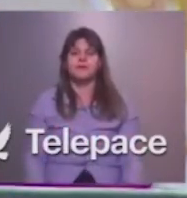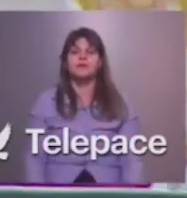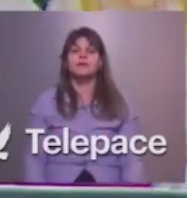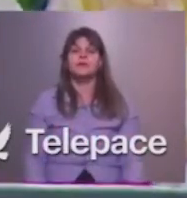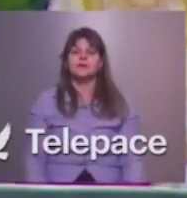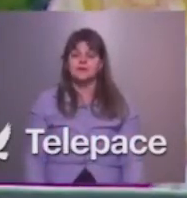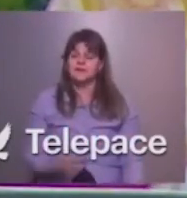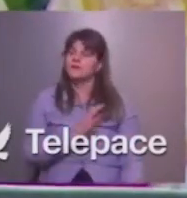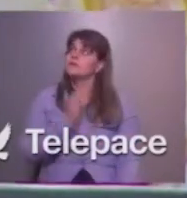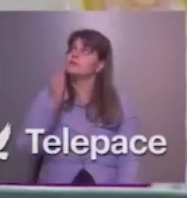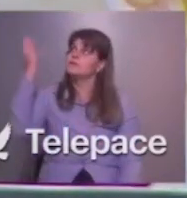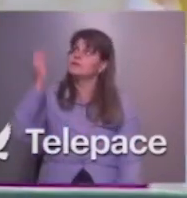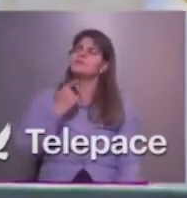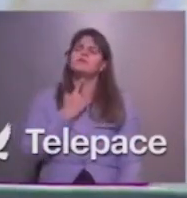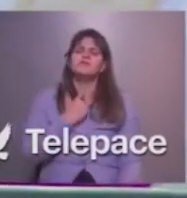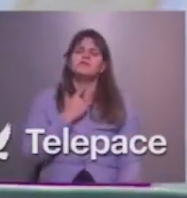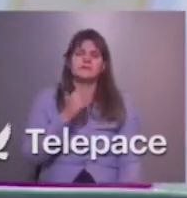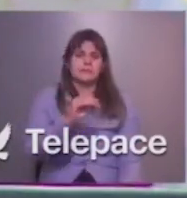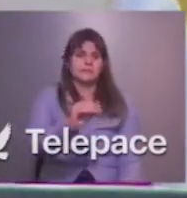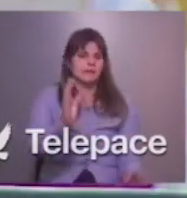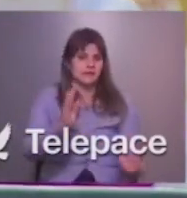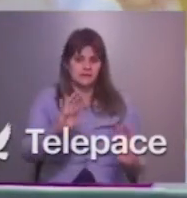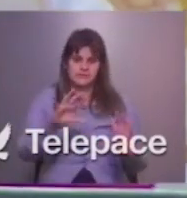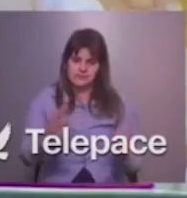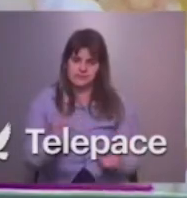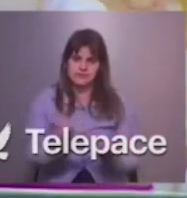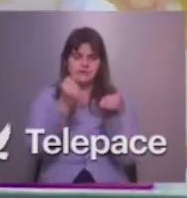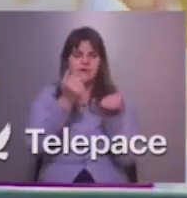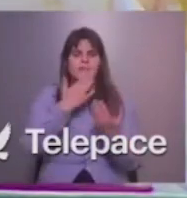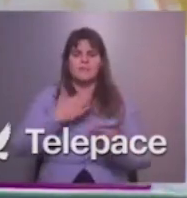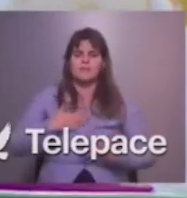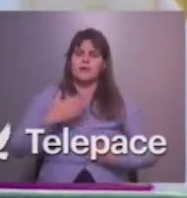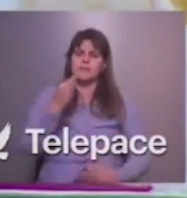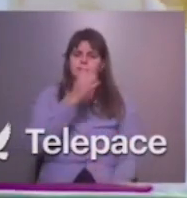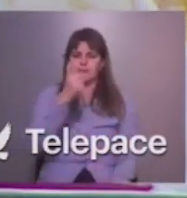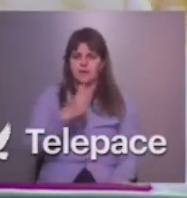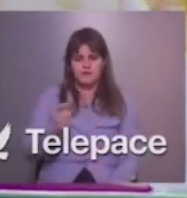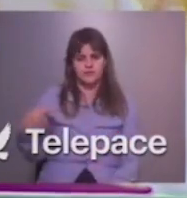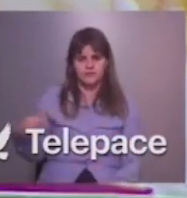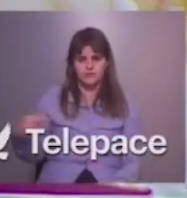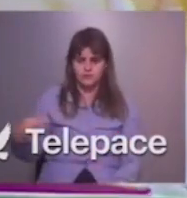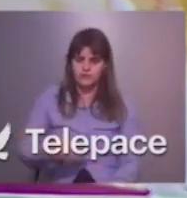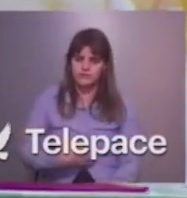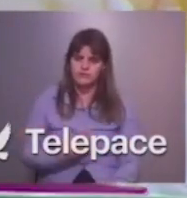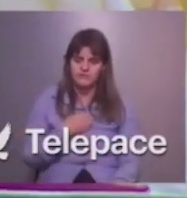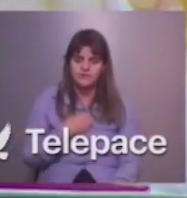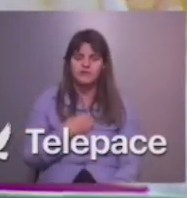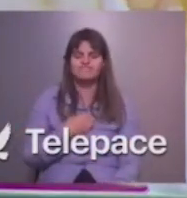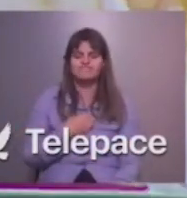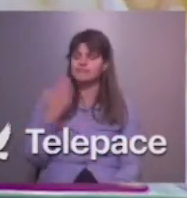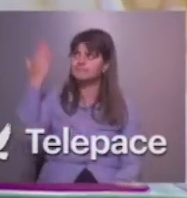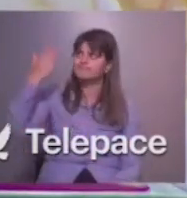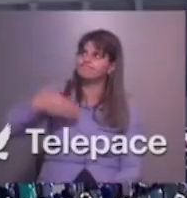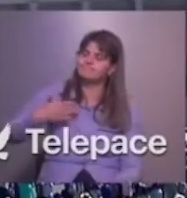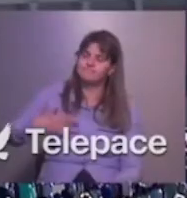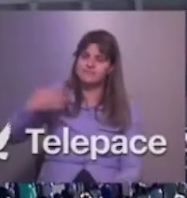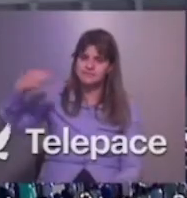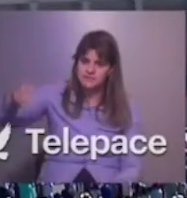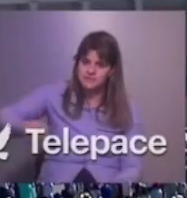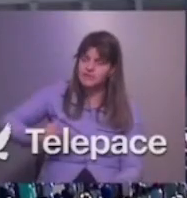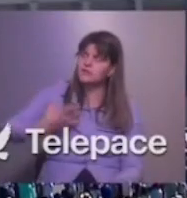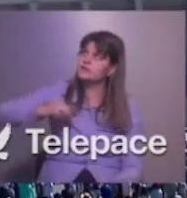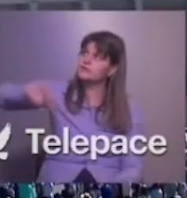Livrai-nos de todo o mal, Senhor. Dai ao mundo a paz em nossos dias, para que, ajudados pela vossa